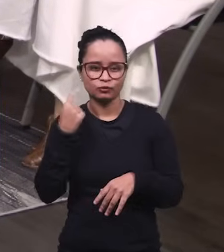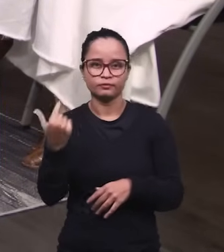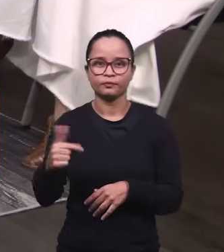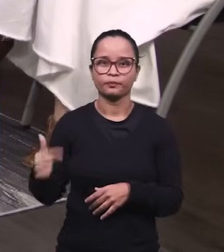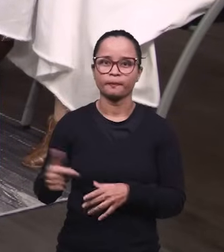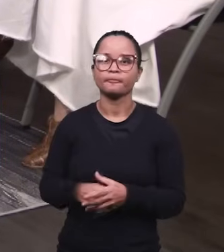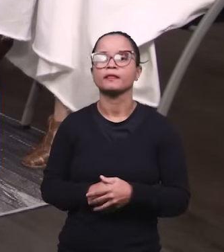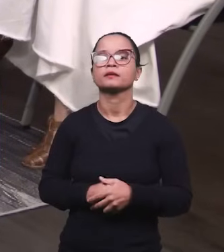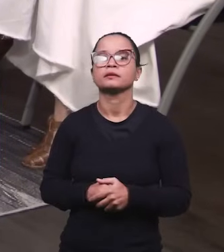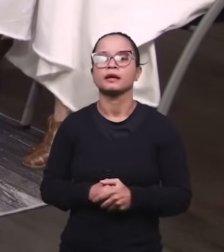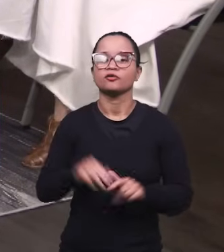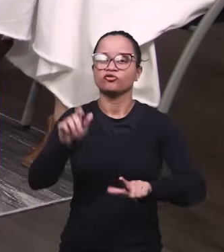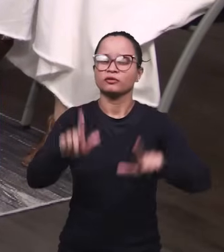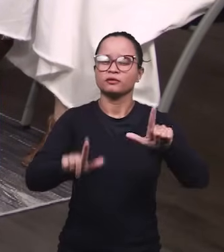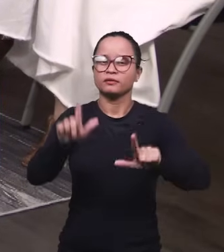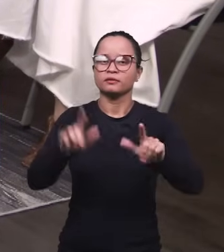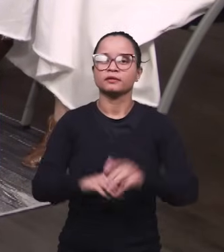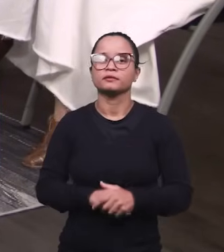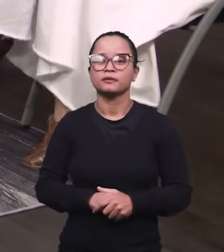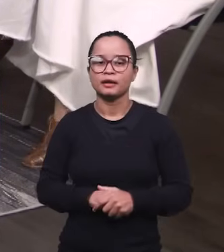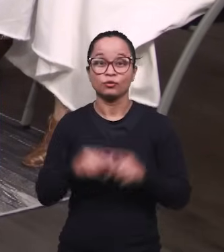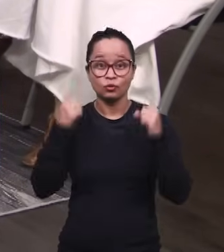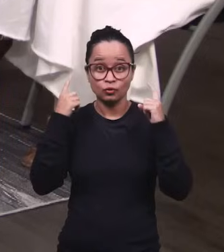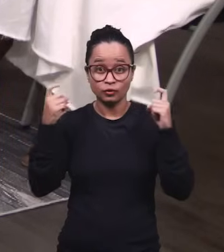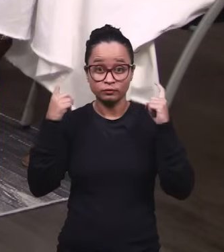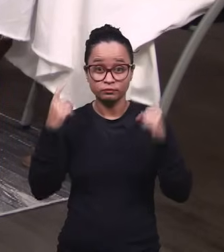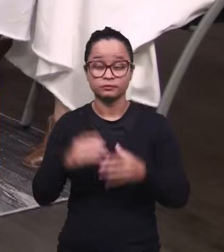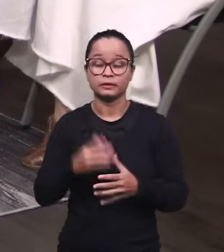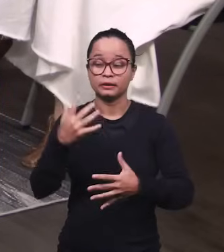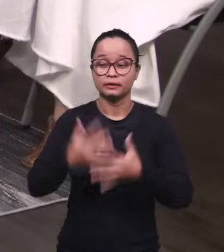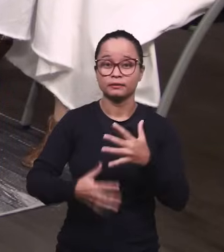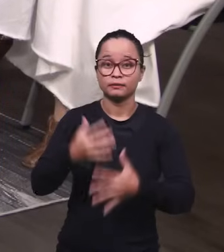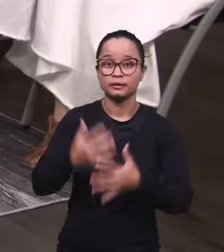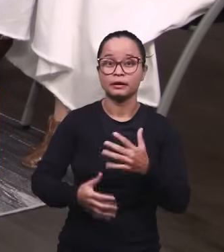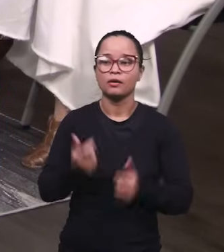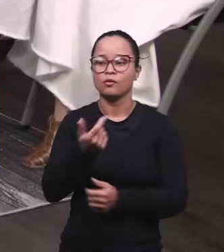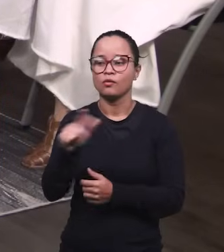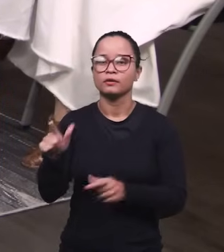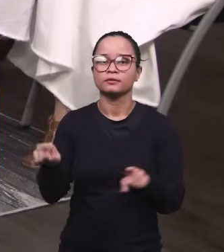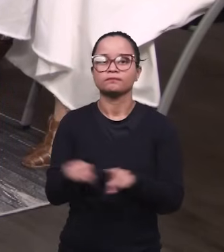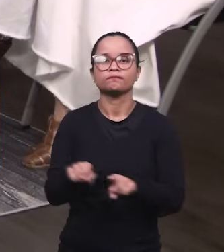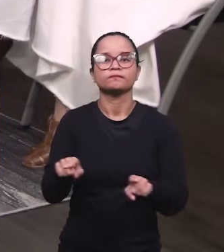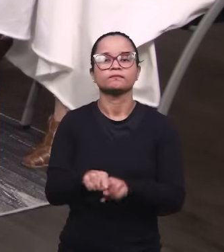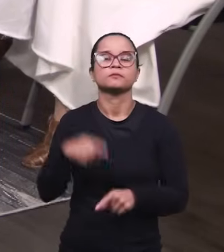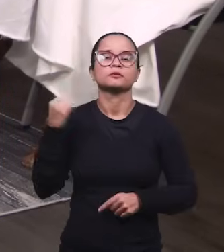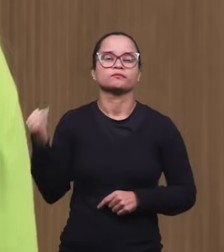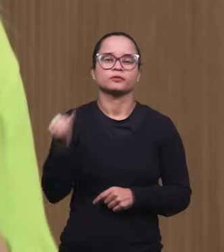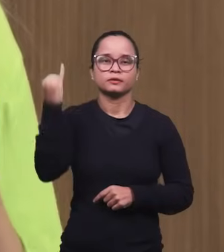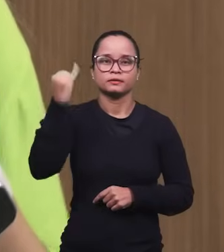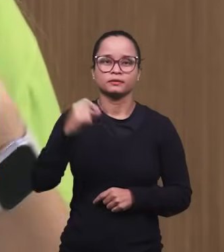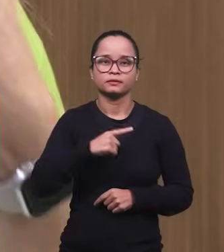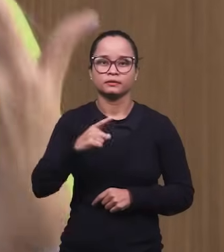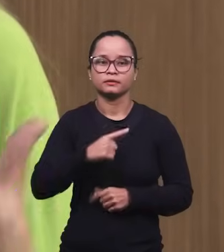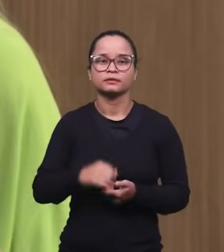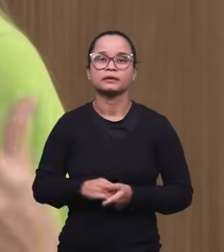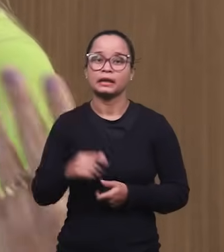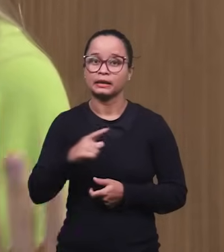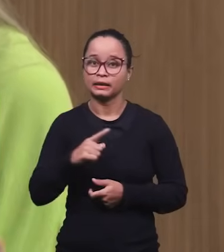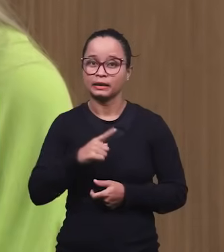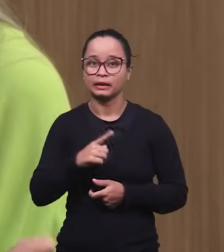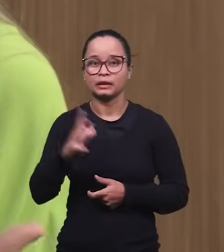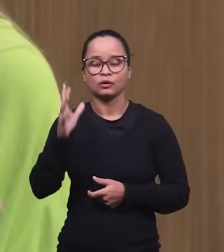de eletrônicos, de TV, sons externos para interferir. Outra coisa importante também, que nossas crianças têm um